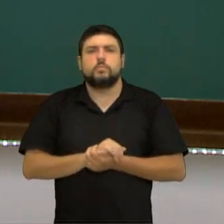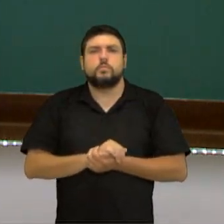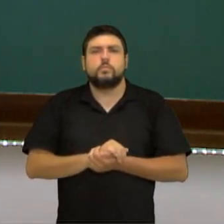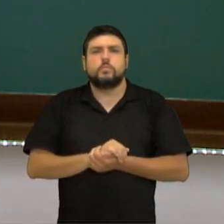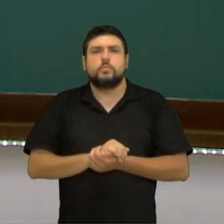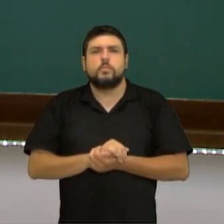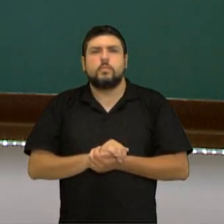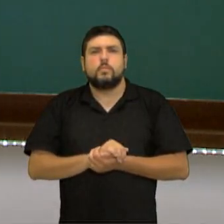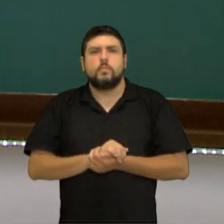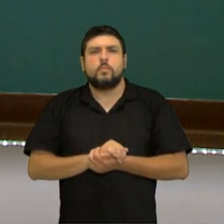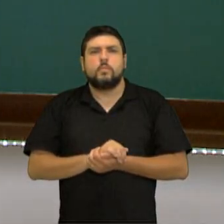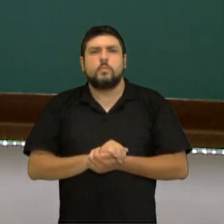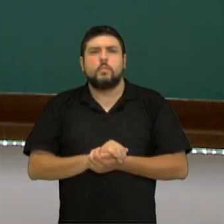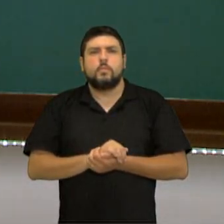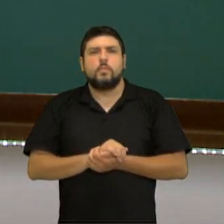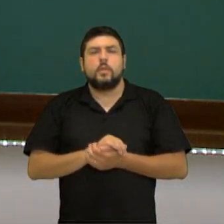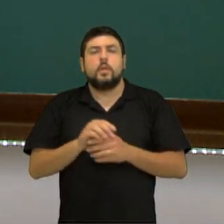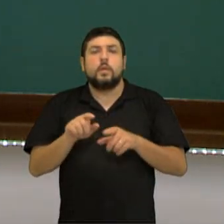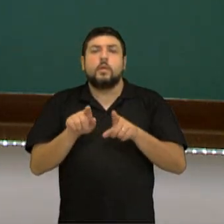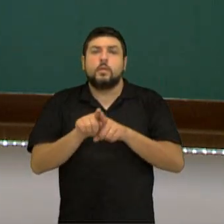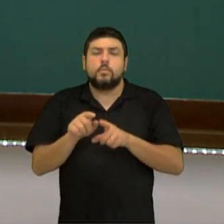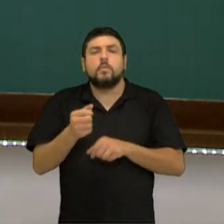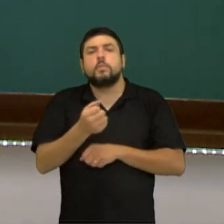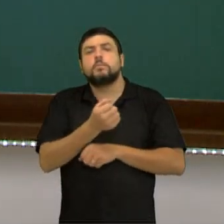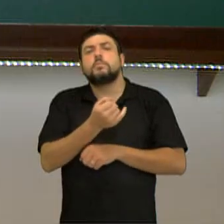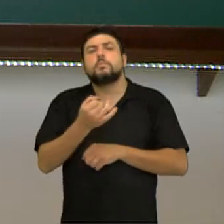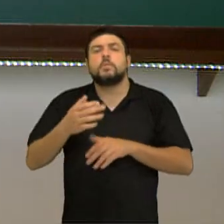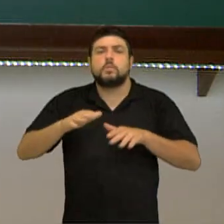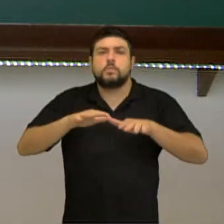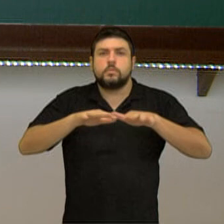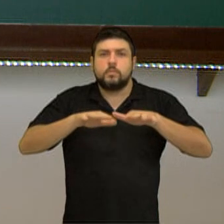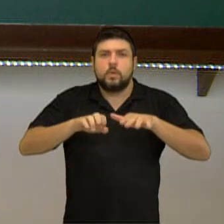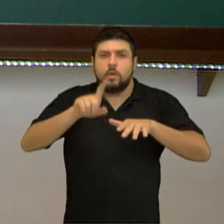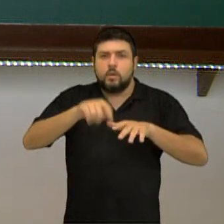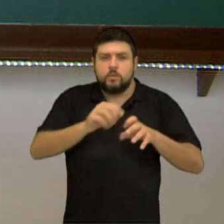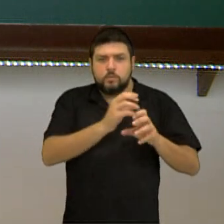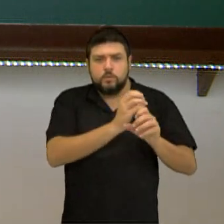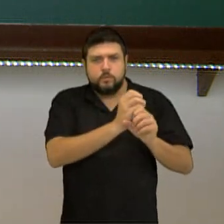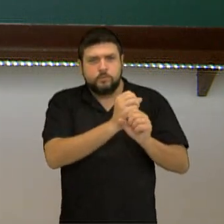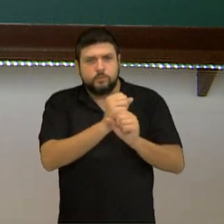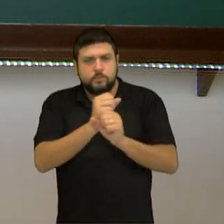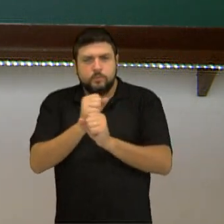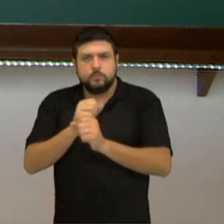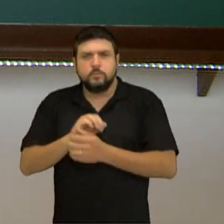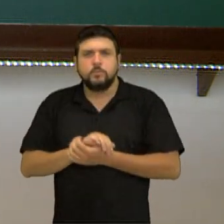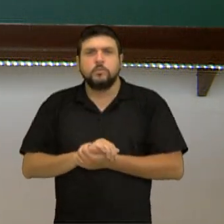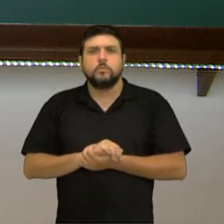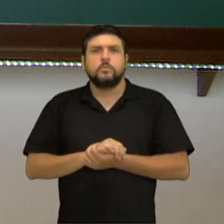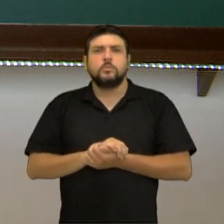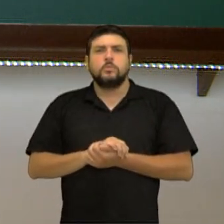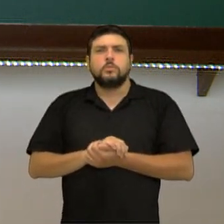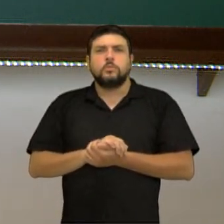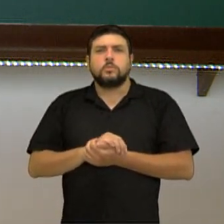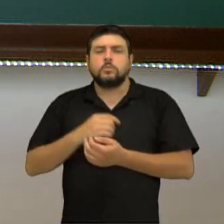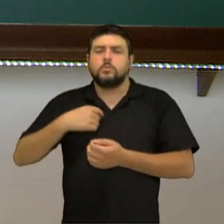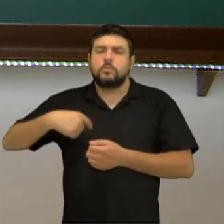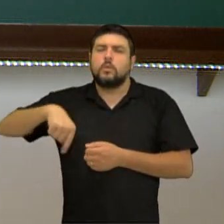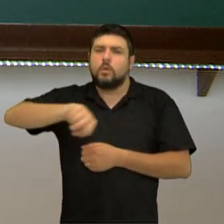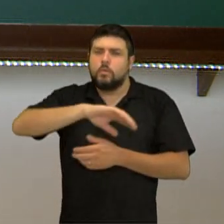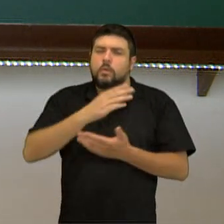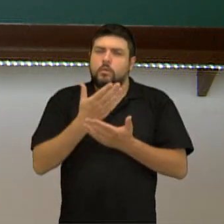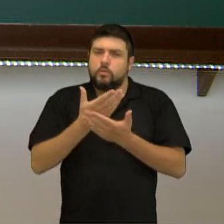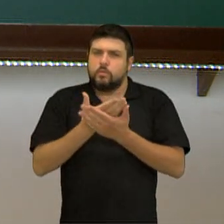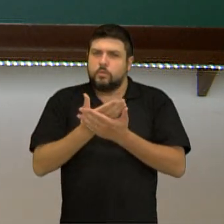coisa aqui, a quantidade de movimento é a soma vetorial disso, certo? A gente vai estudar alguns exemplos aí, eu peço para